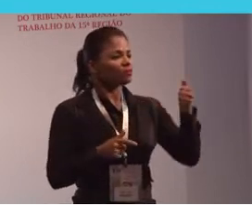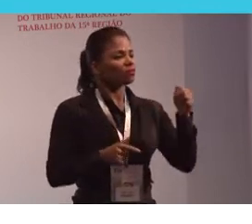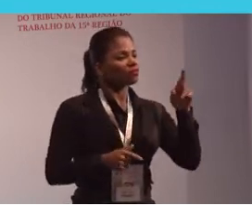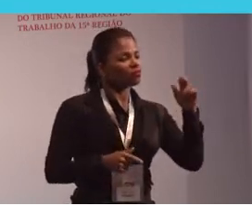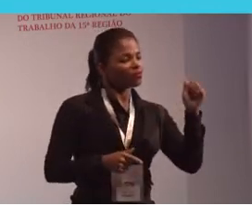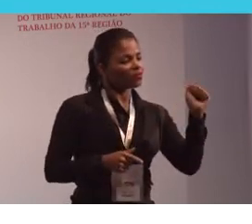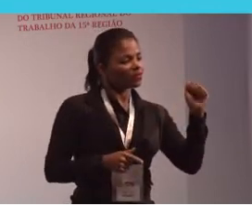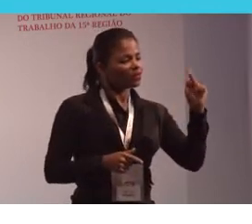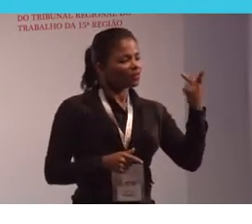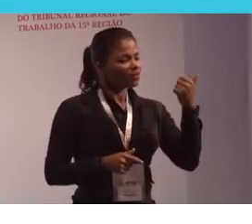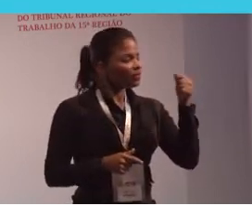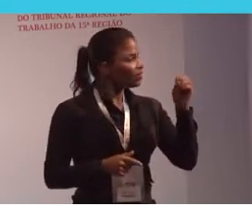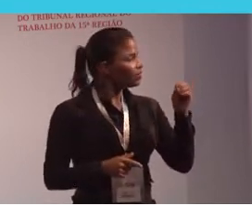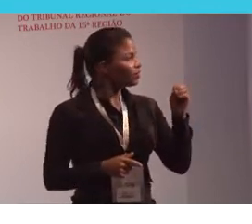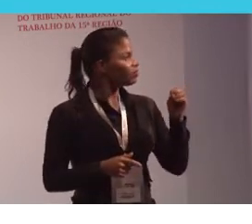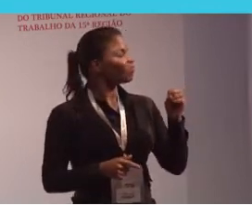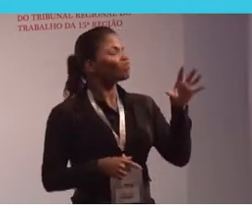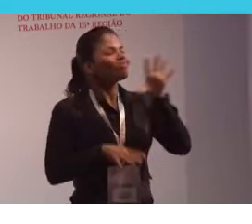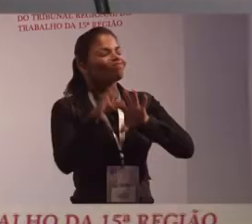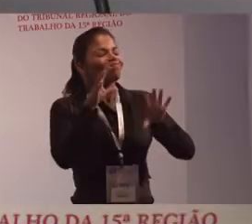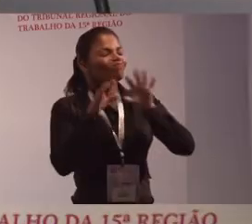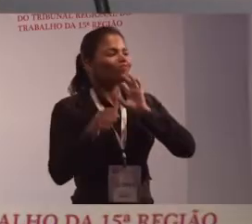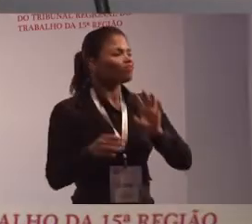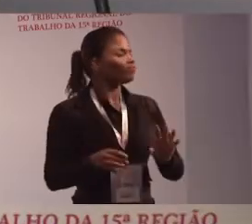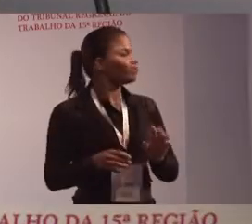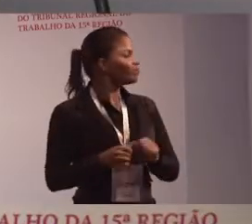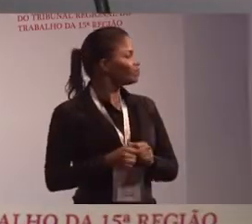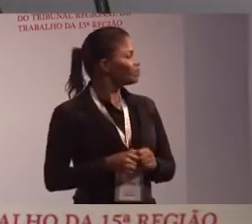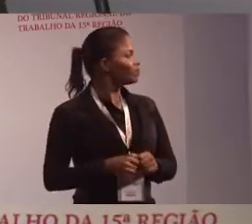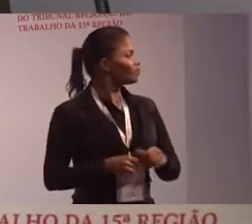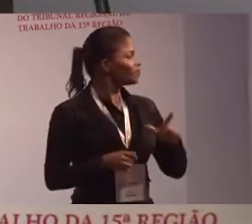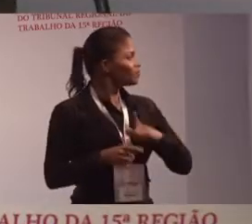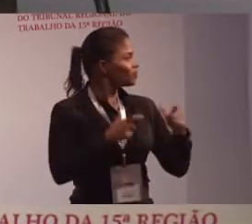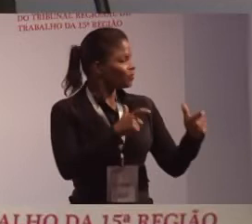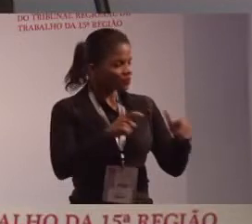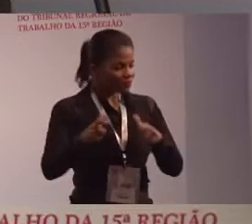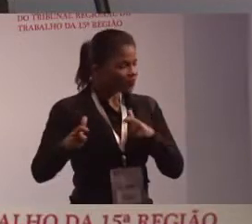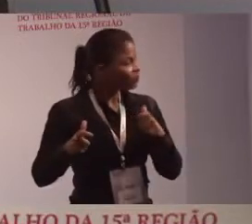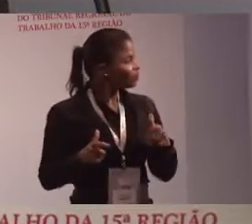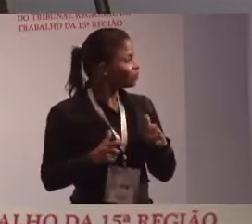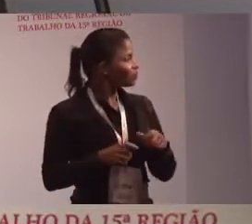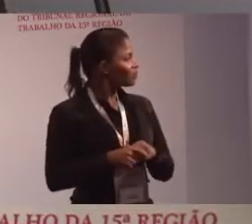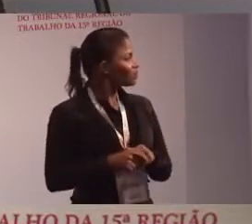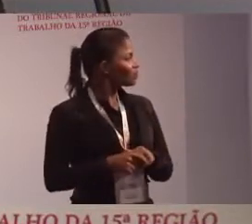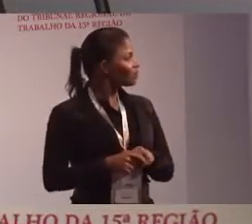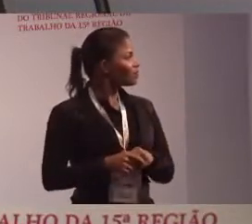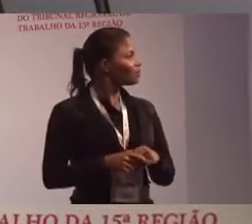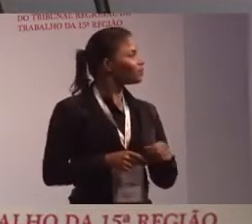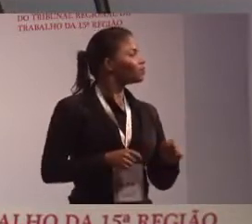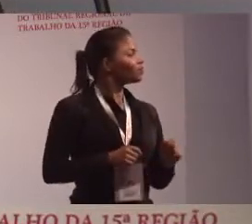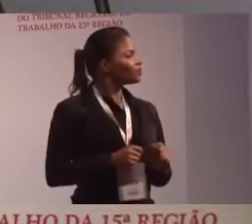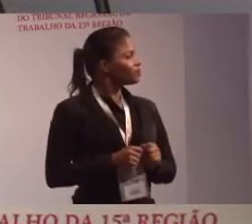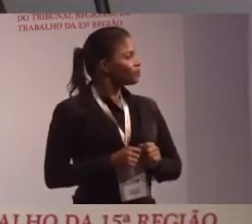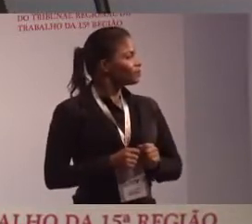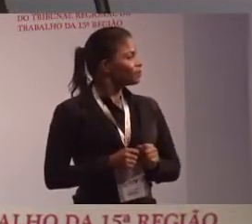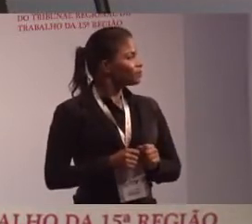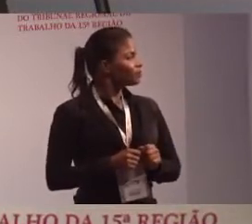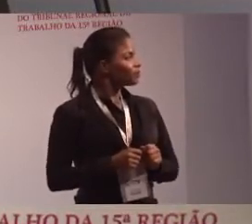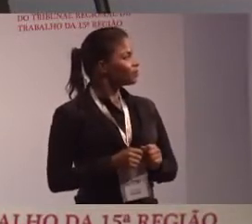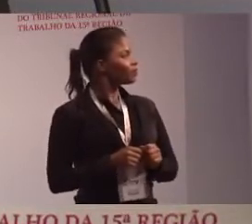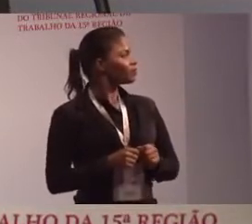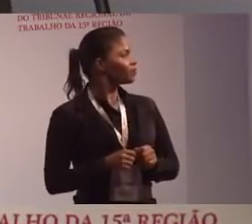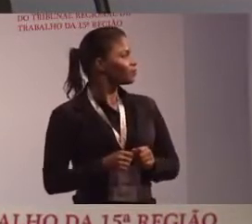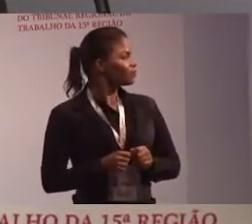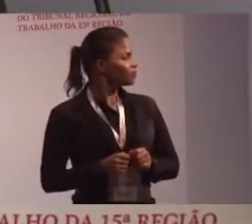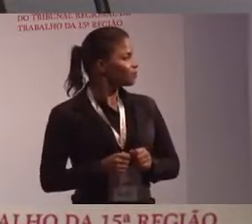São Luís faz um calor danado, vamos dizer, né? E tinha, foi um dos lugares que eu passei mais frio na vida, inclusive, São Luís e Maranhão. São Luís e